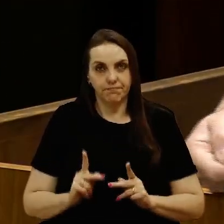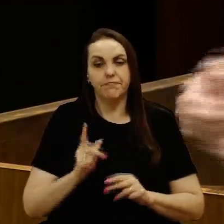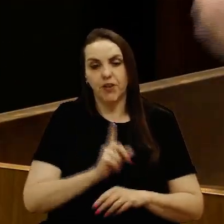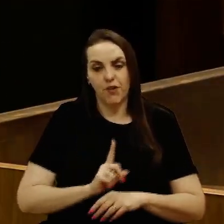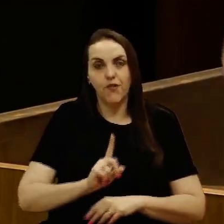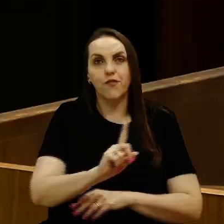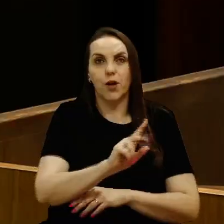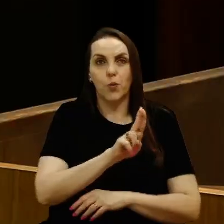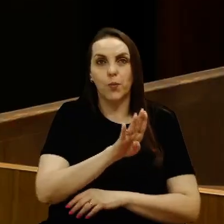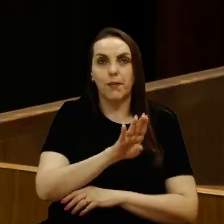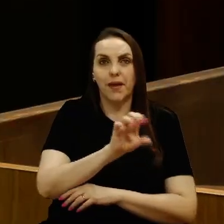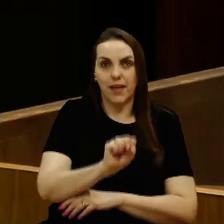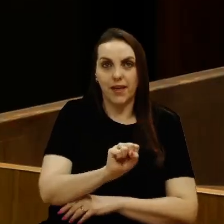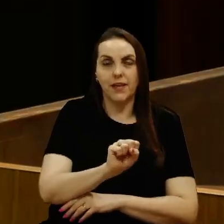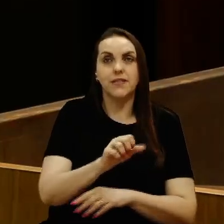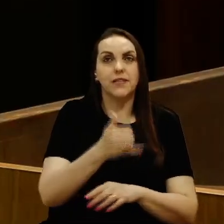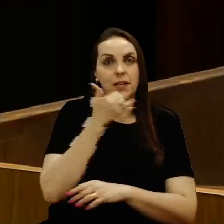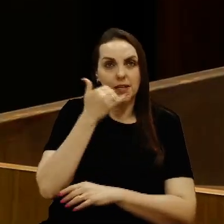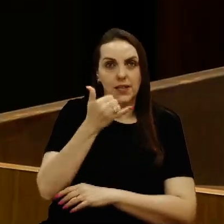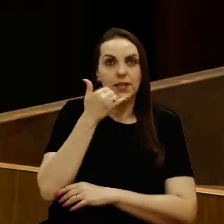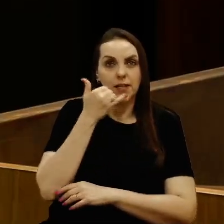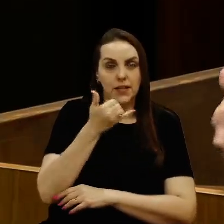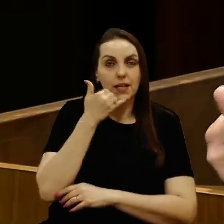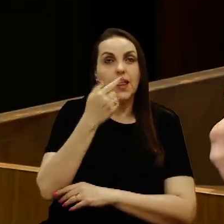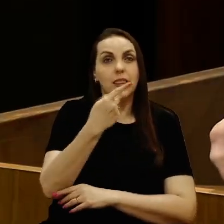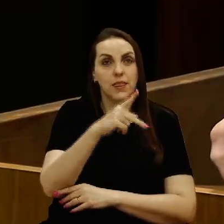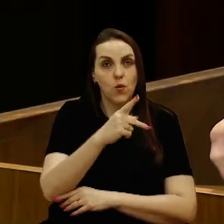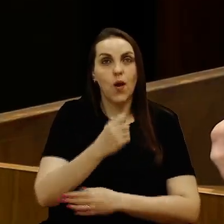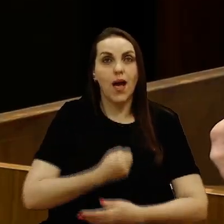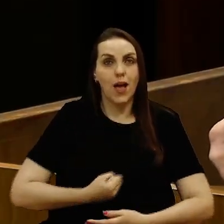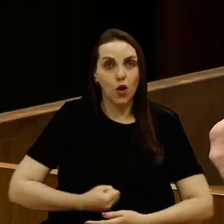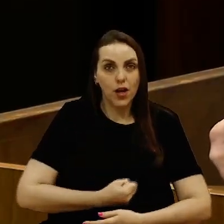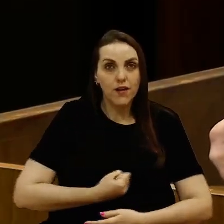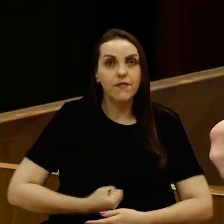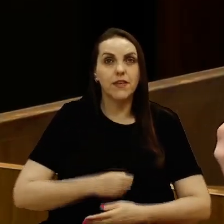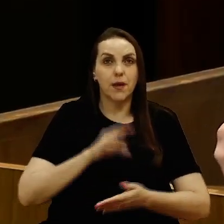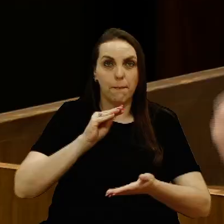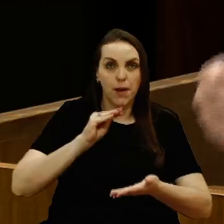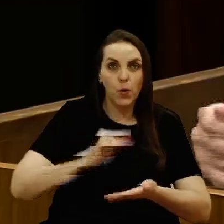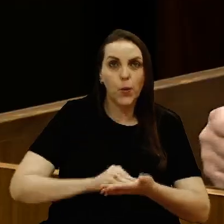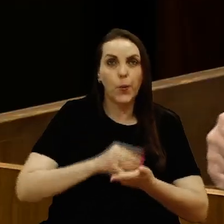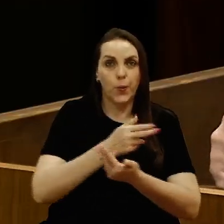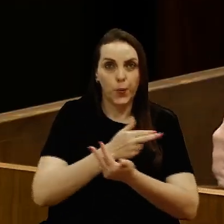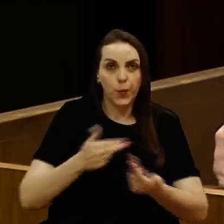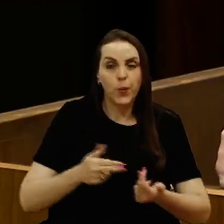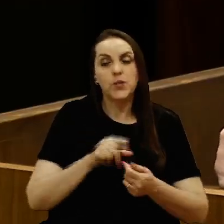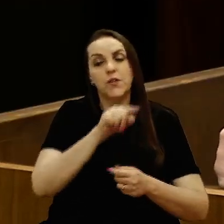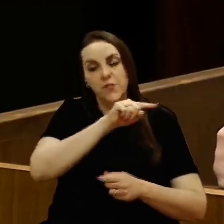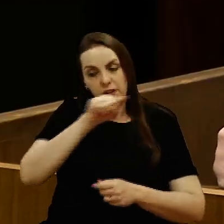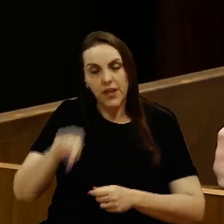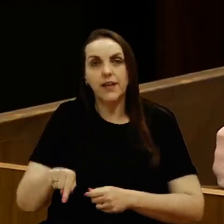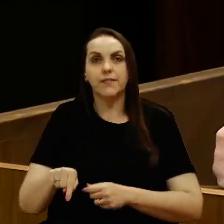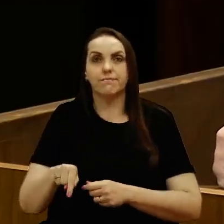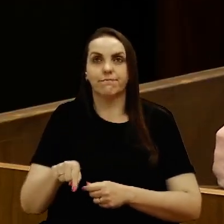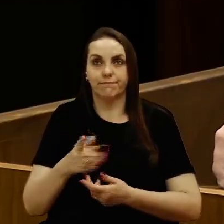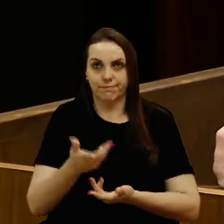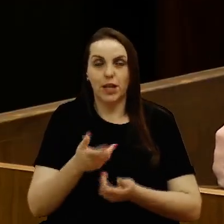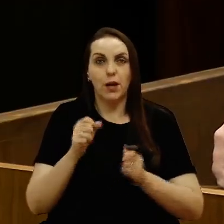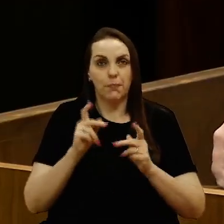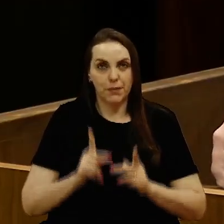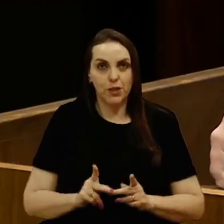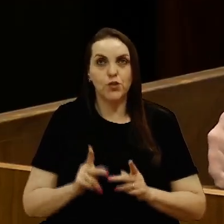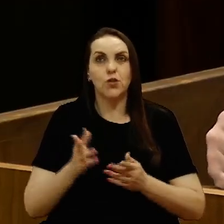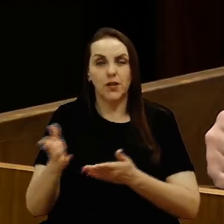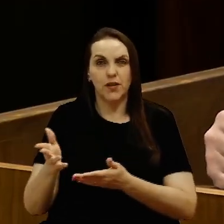UBS estão ligando, olha, a tua ecografia foi agendada, vem aqui e retira. A pessoa vai lá e retira, por favor, compareça, porque é